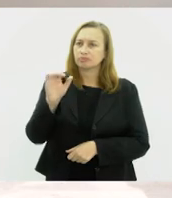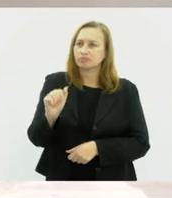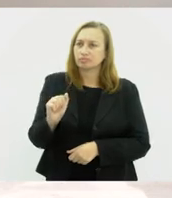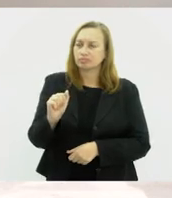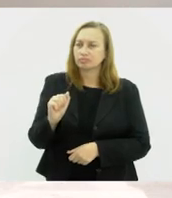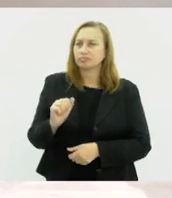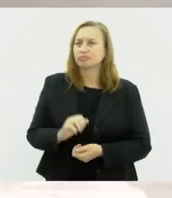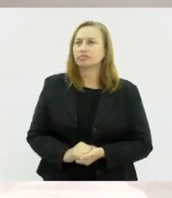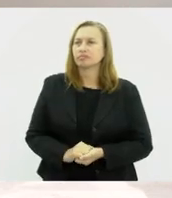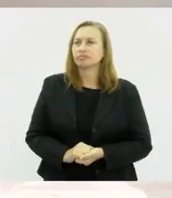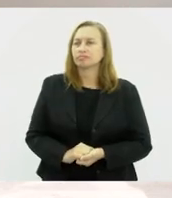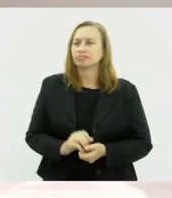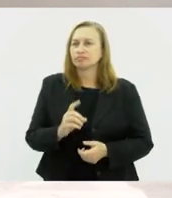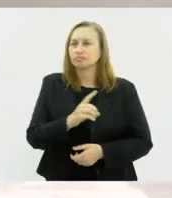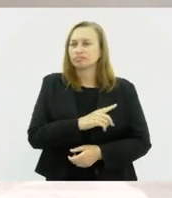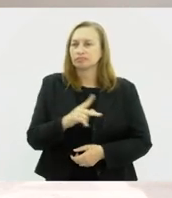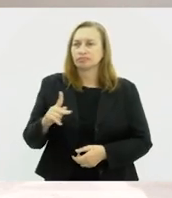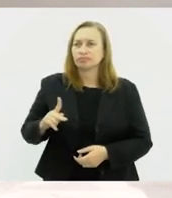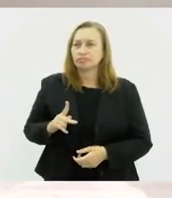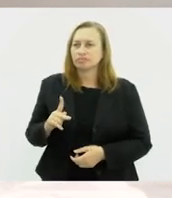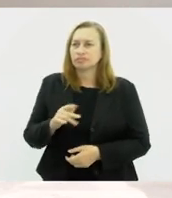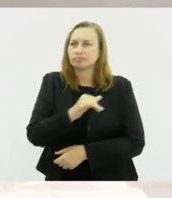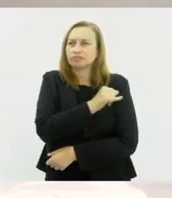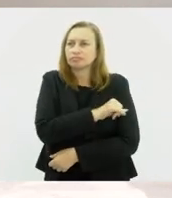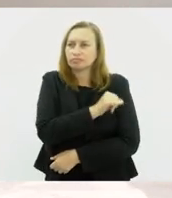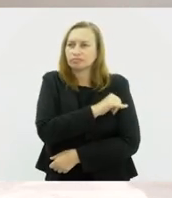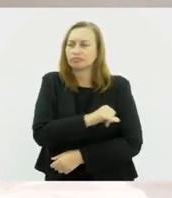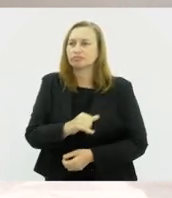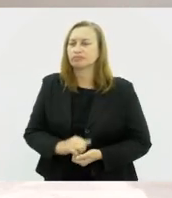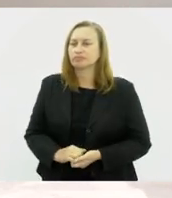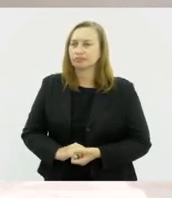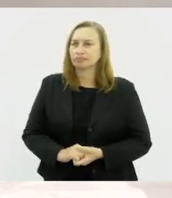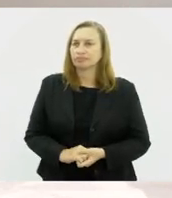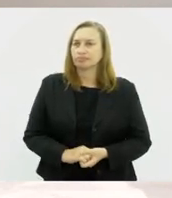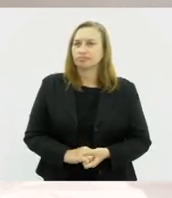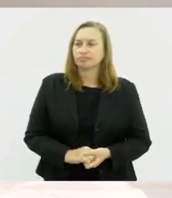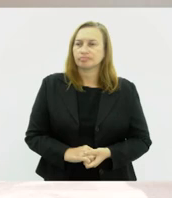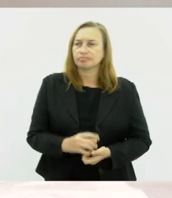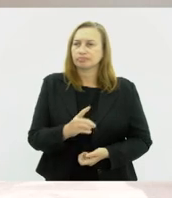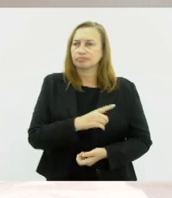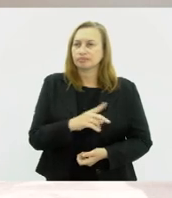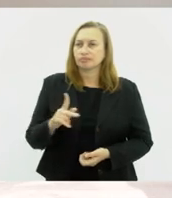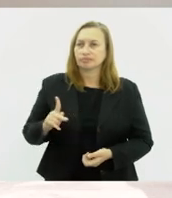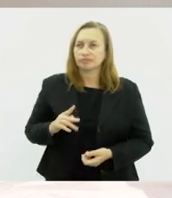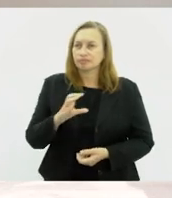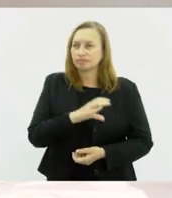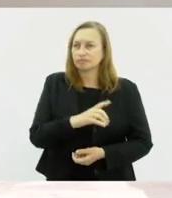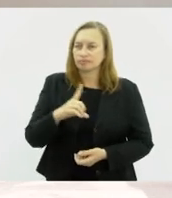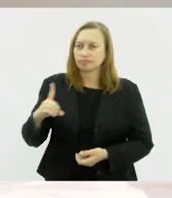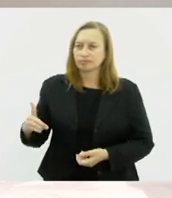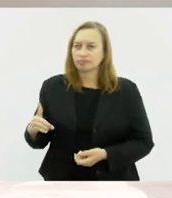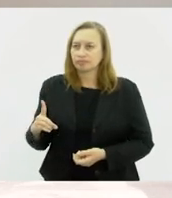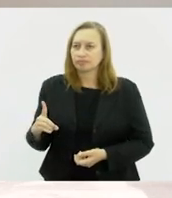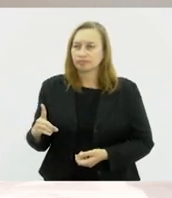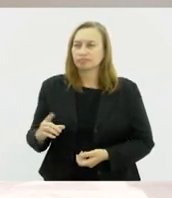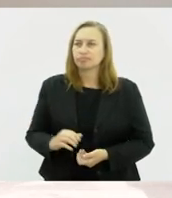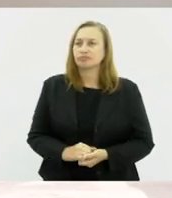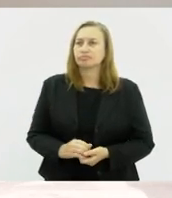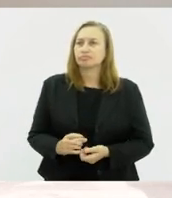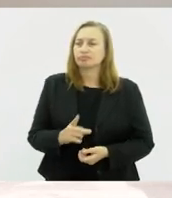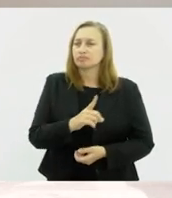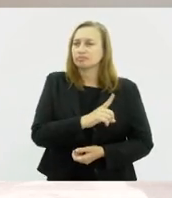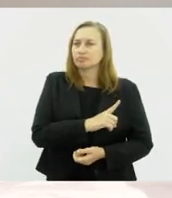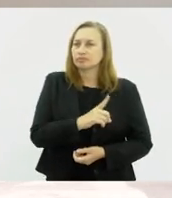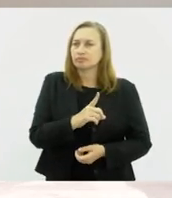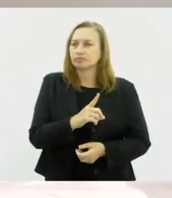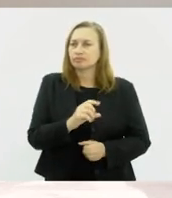Oliveira da Defensoria Pública do Rio de Janeiro ela é defensora coordenadora da Defesa criminal a